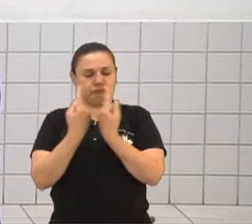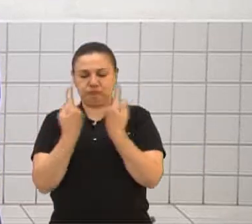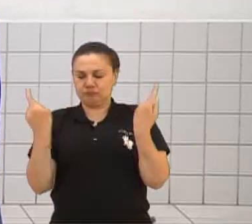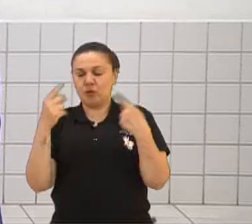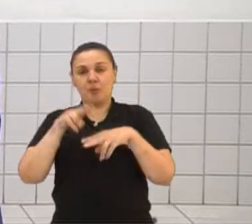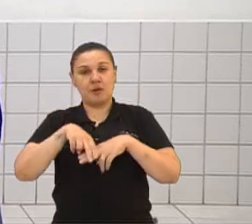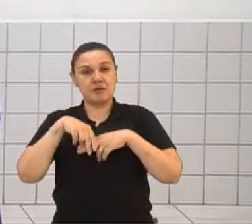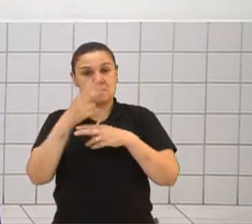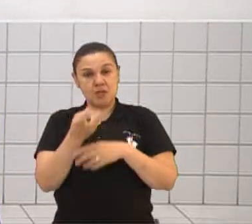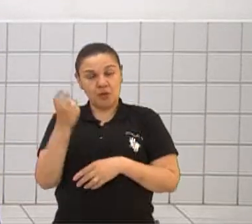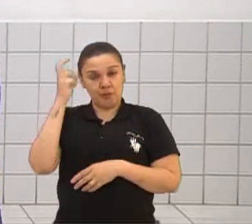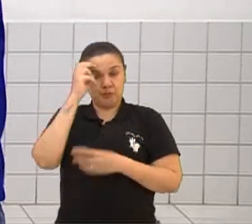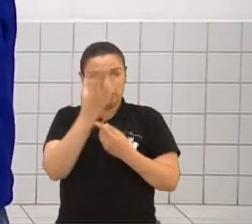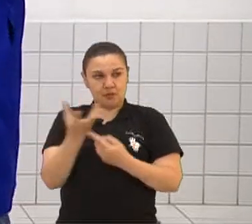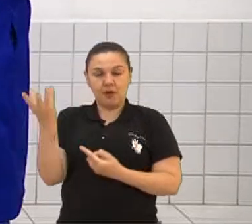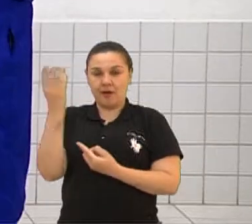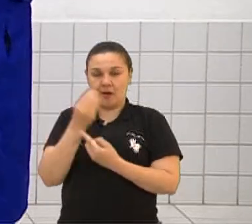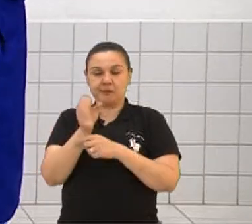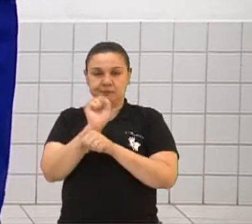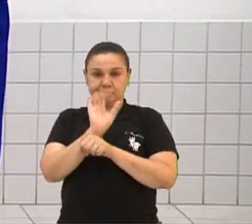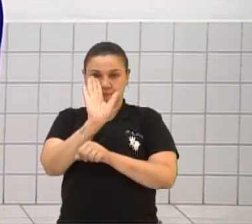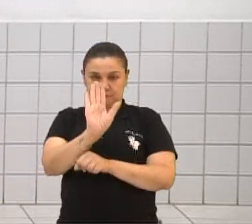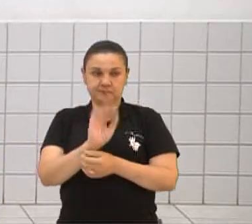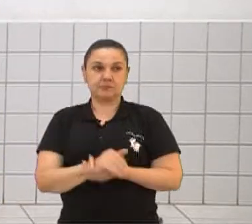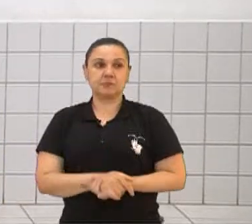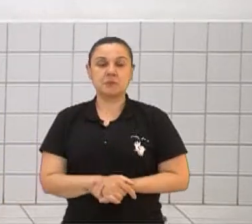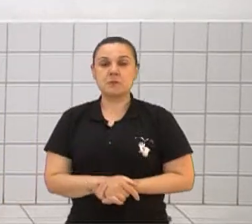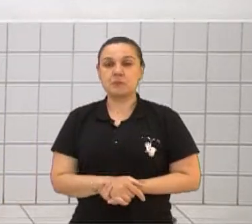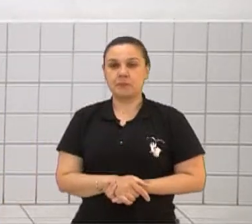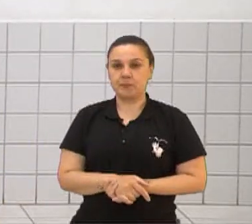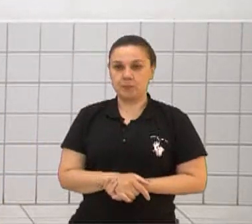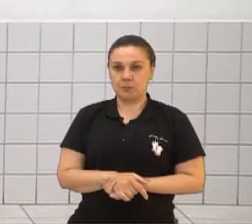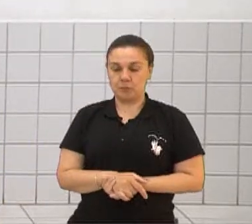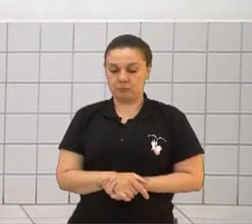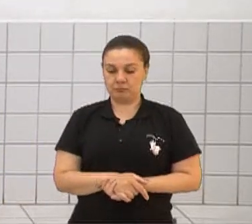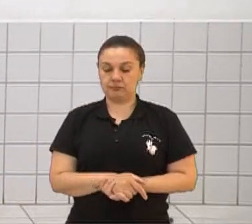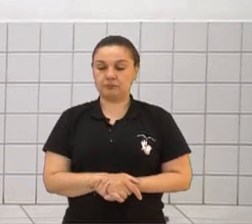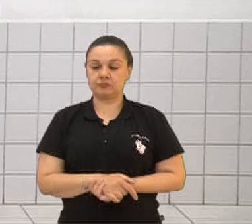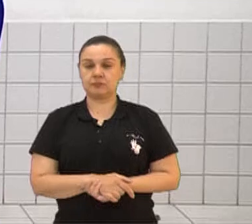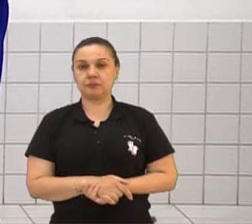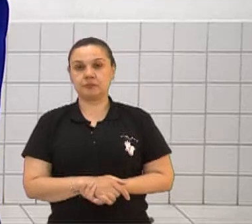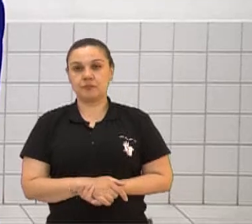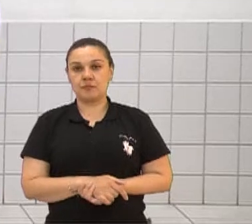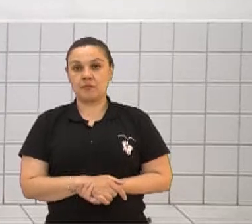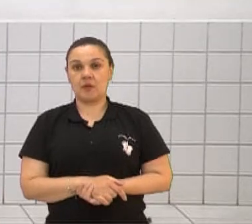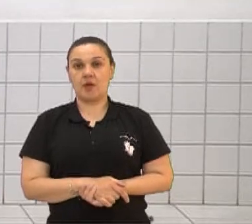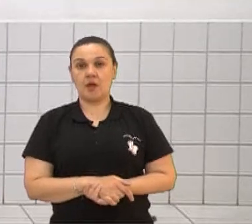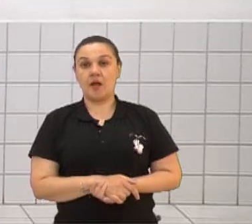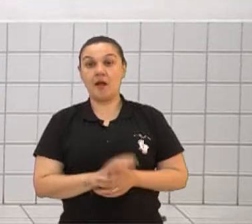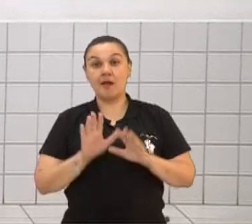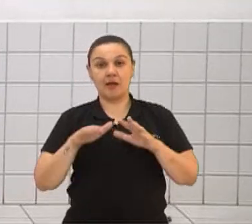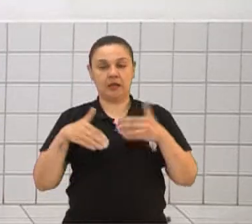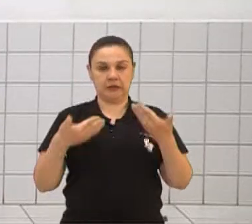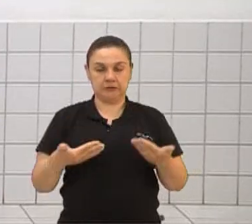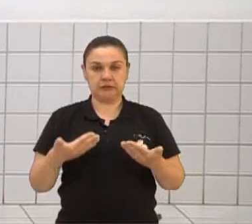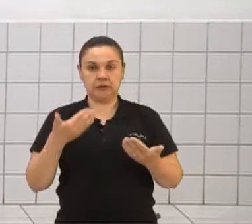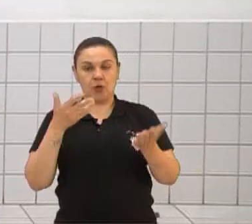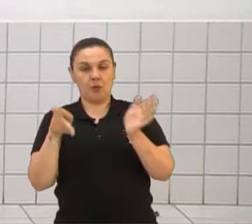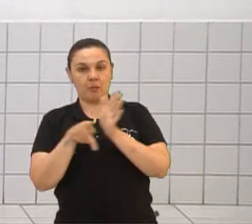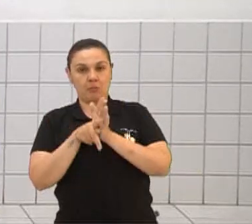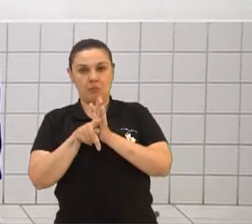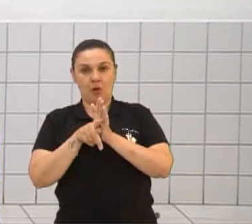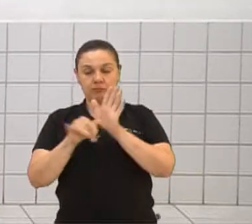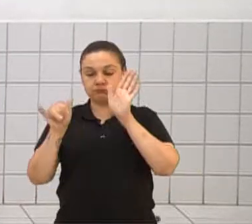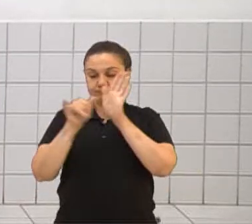da cultura, da arte, mas a gente já vai chegar lá, tá? Então, análise da ideologia fundada nas suas